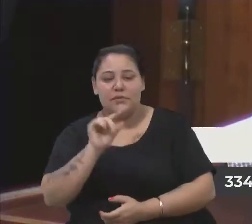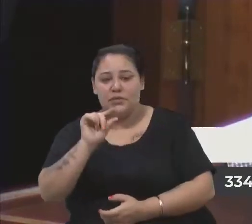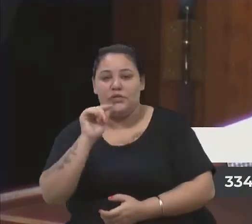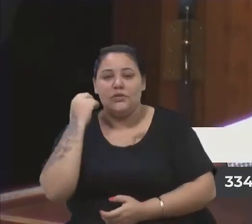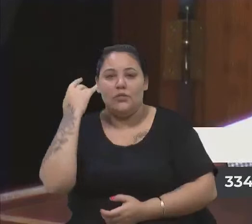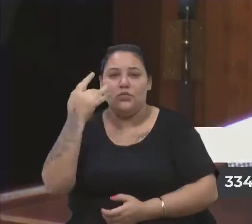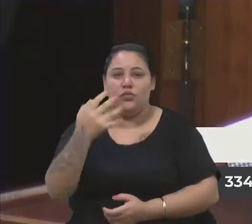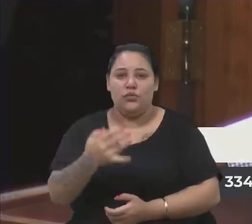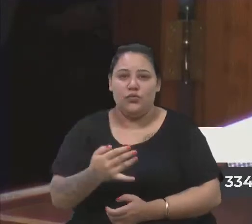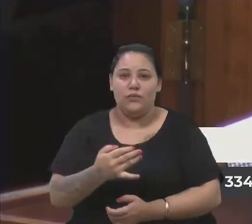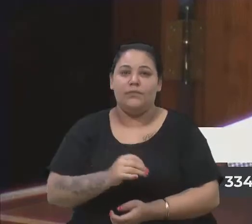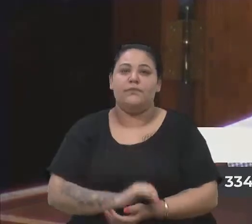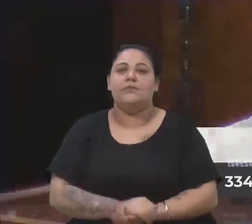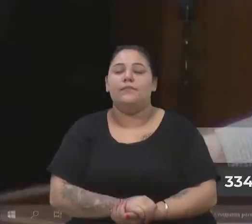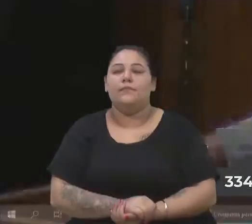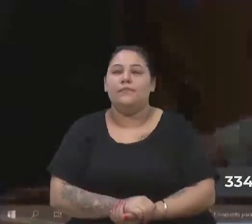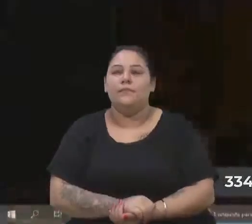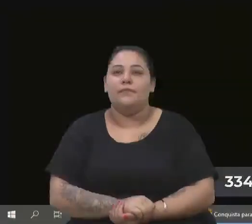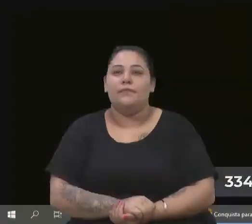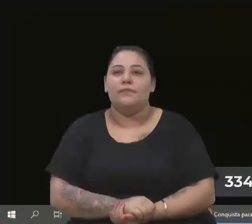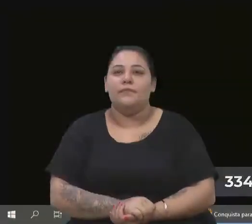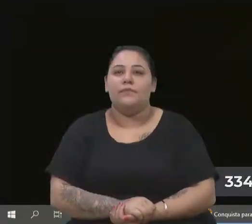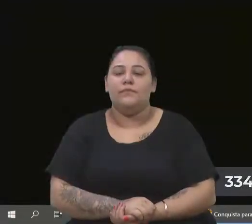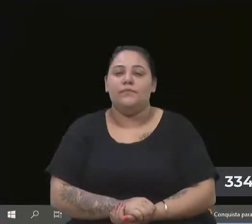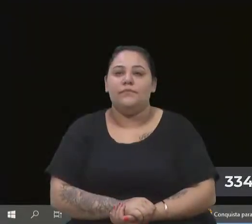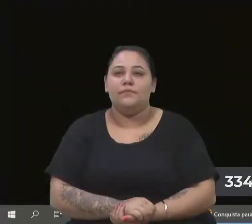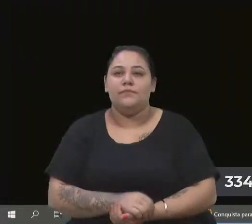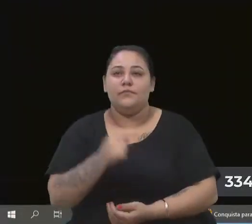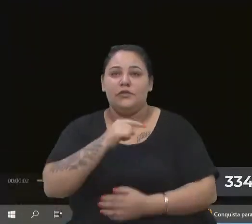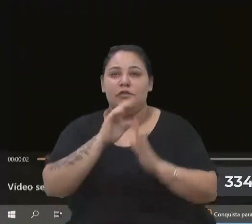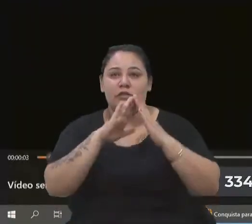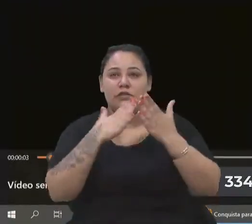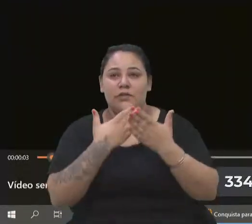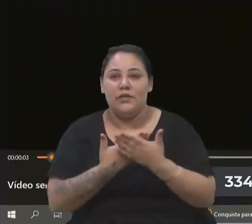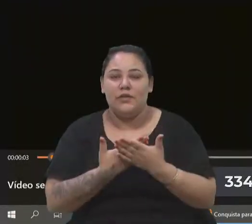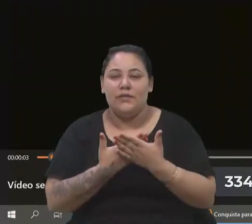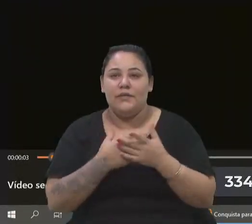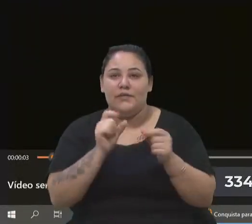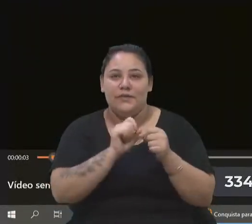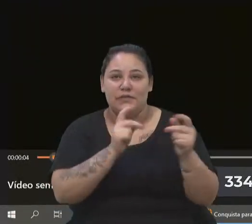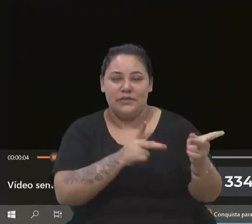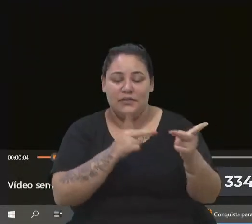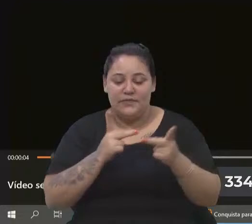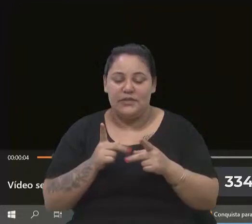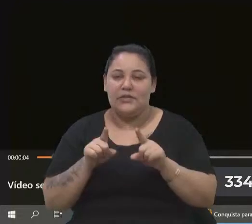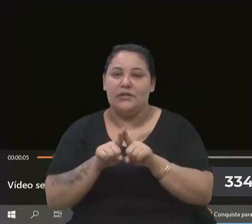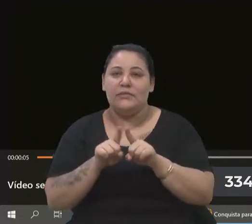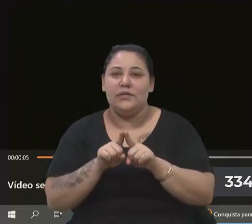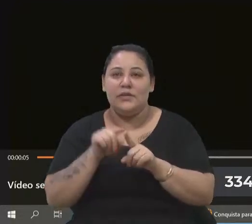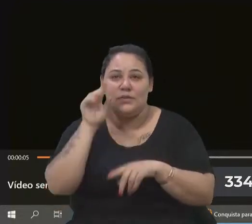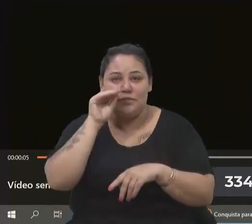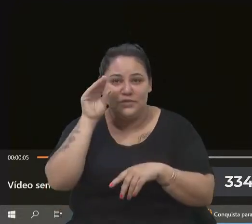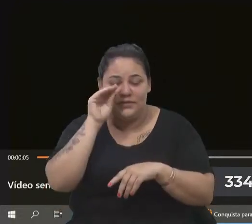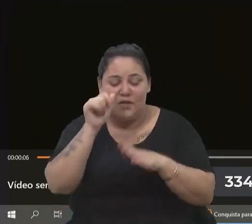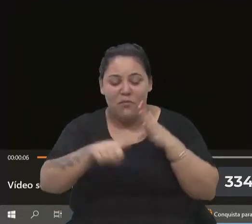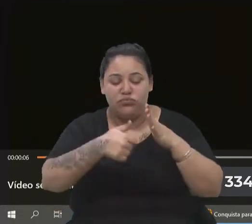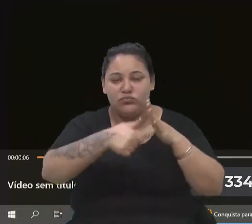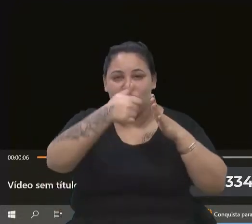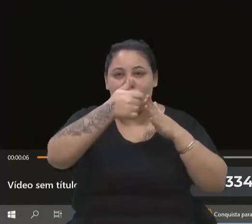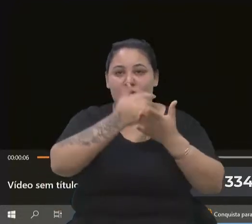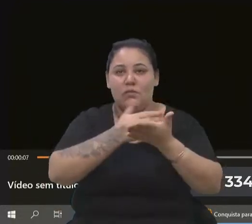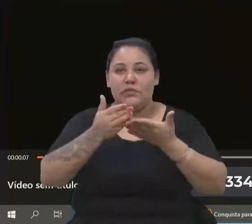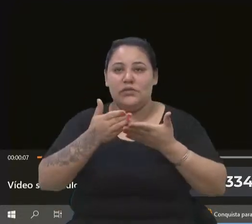história. Estou aqui na Escola Vittorio Weber, no bairro Serrano, fazendo uma visita e observando aqui as melhorias que se